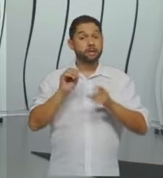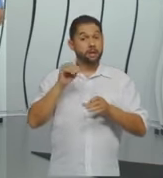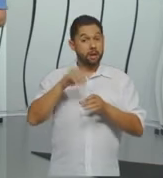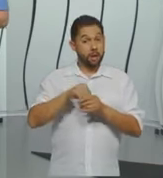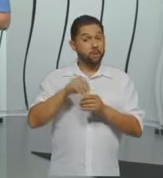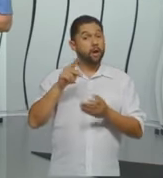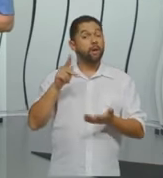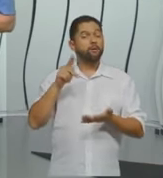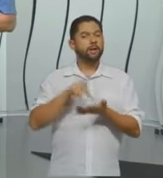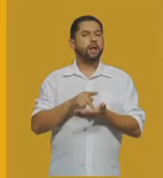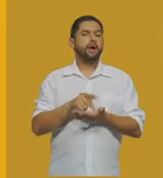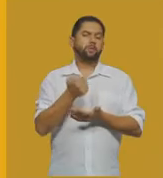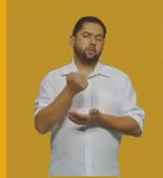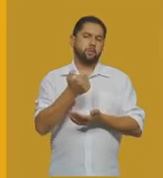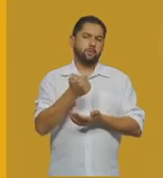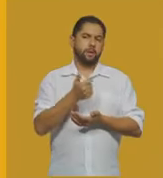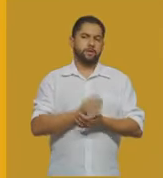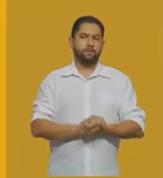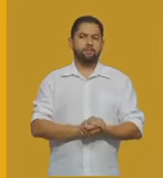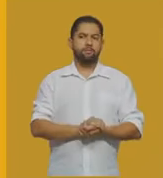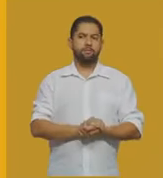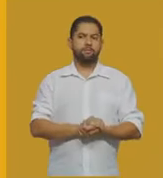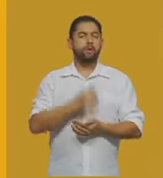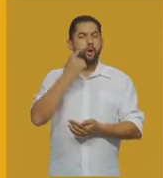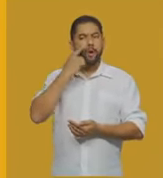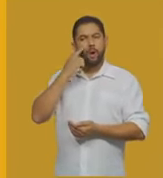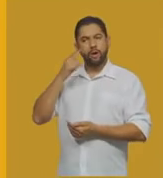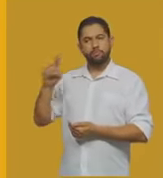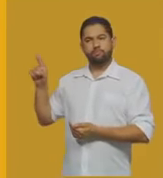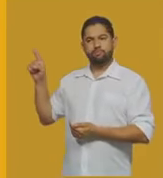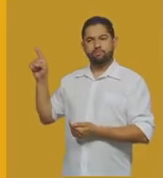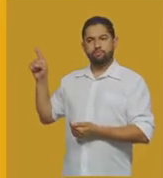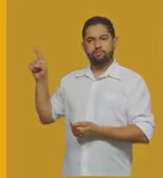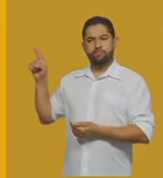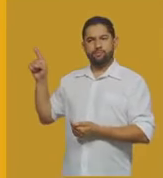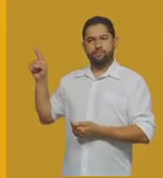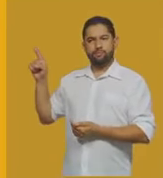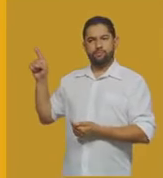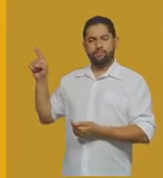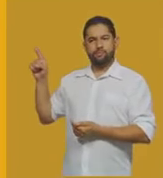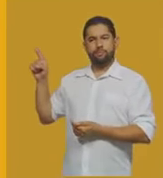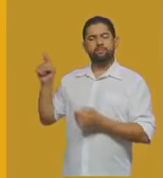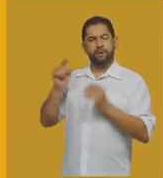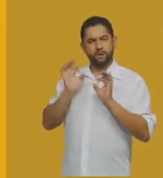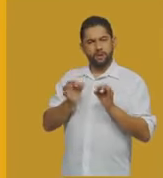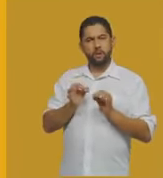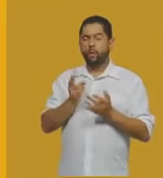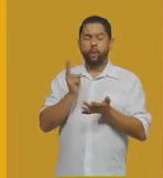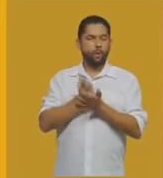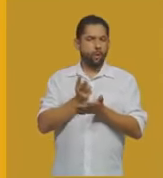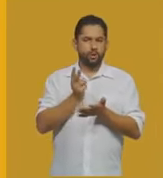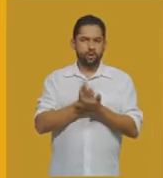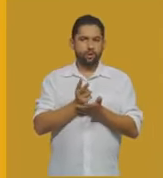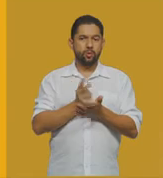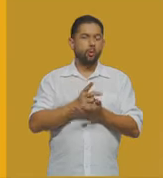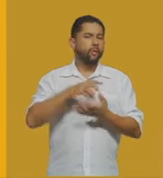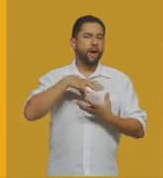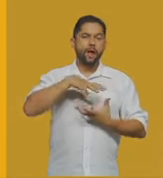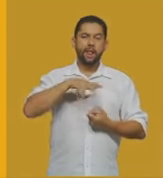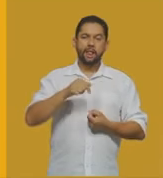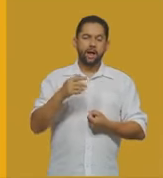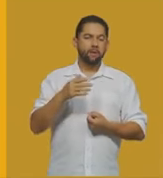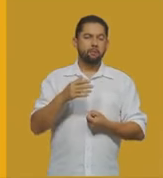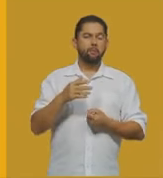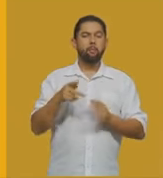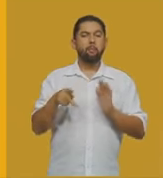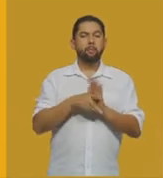ver? Vou mostrar para vocês aqui nesta outra figura. Olha só. Aqui ele continua mantendo a Terra no centro do nosso